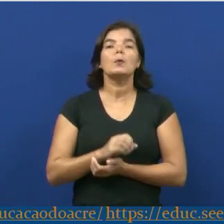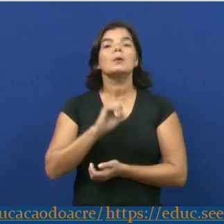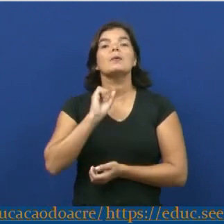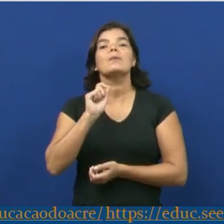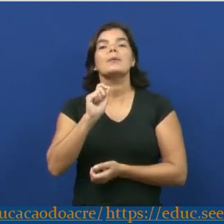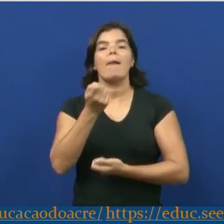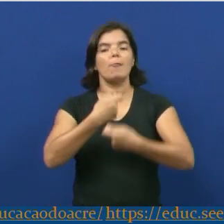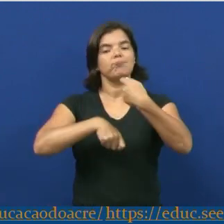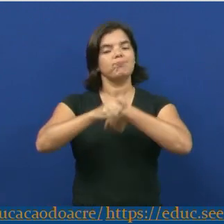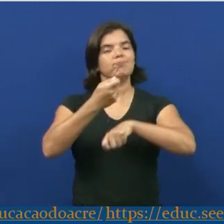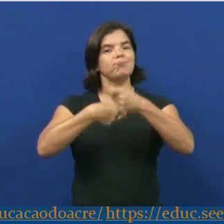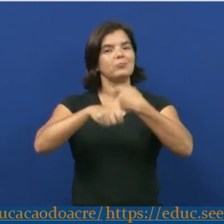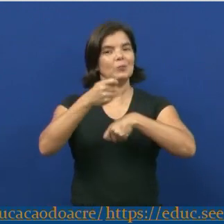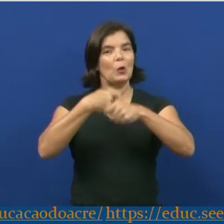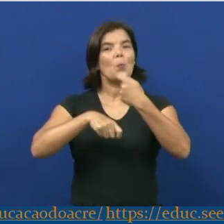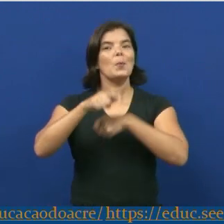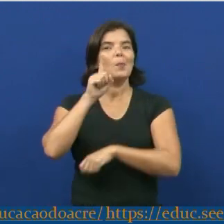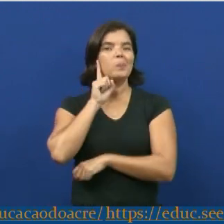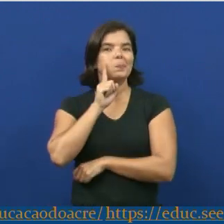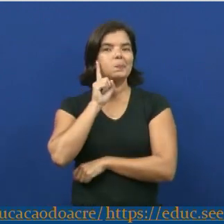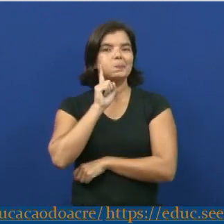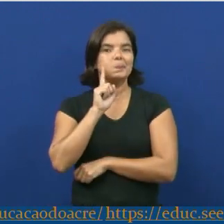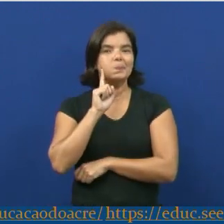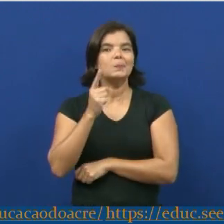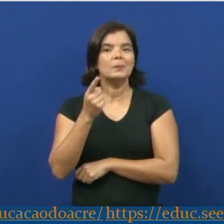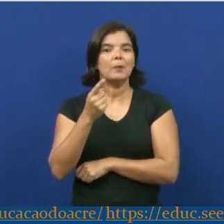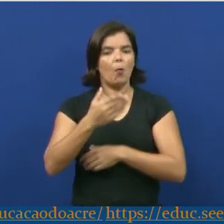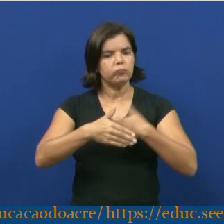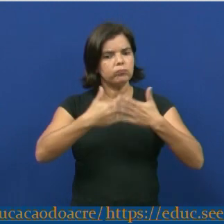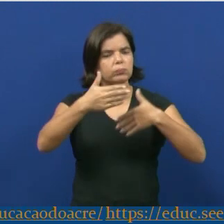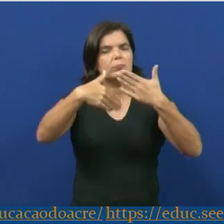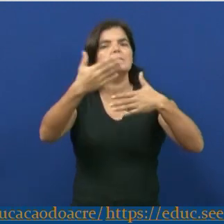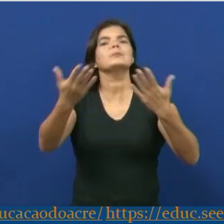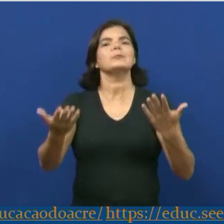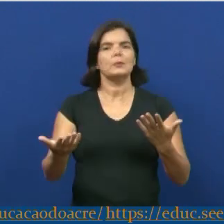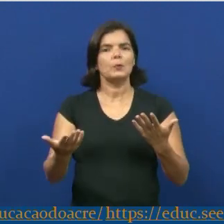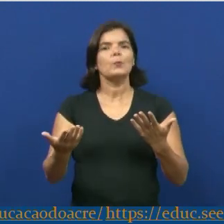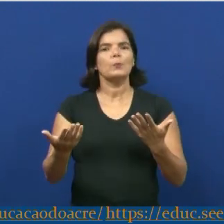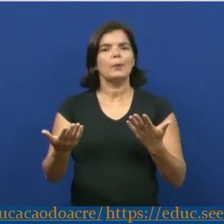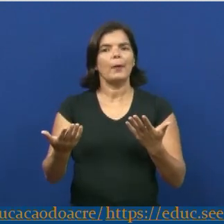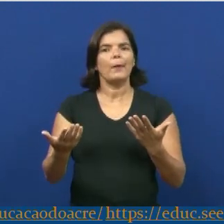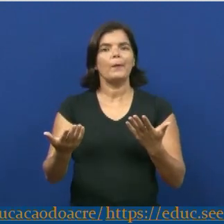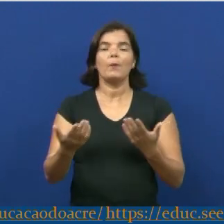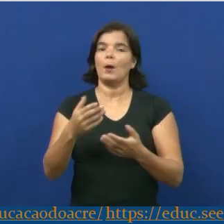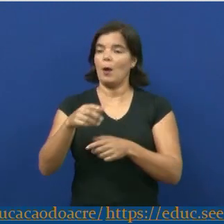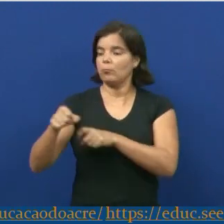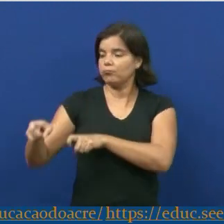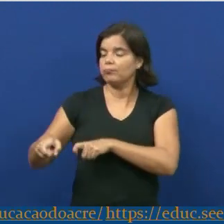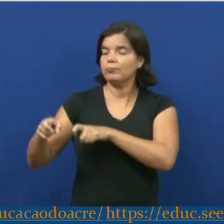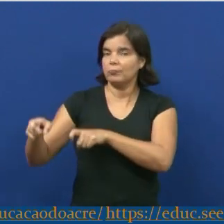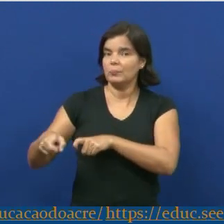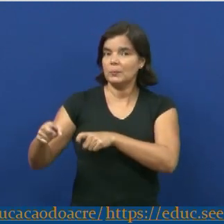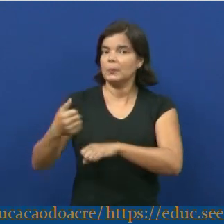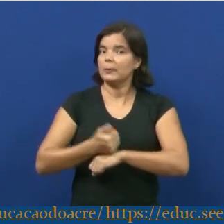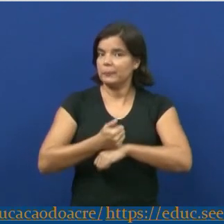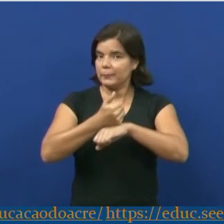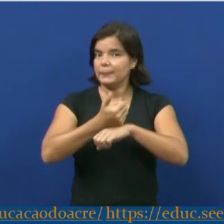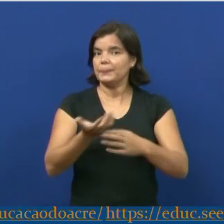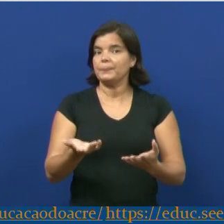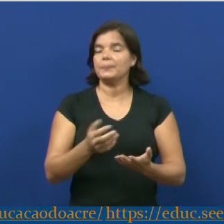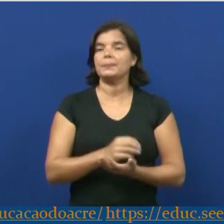economia, né? A economia inglesa avançou bastante com a expansão colonial que ele vai liderar.